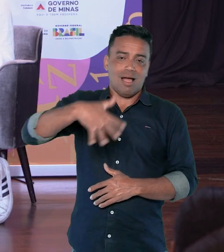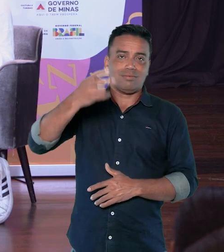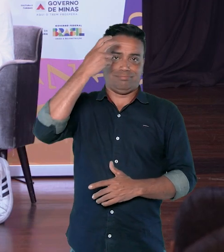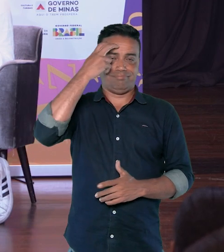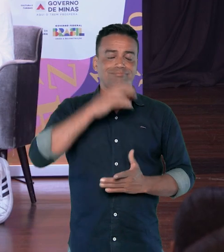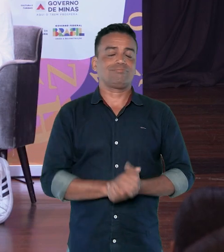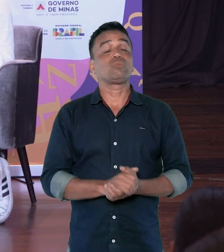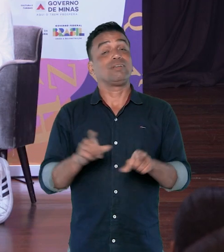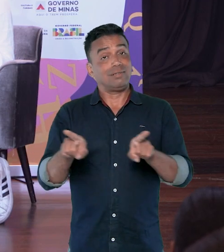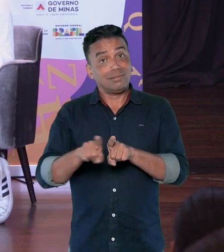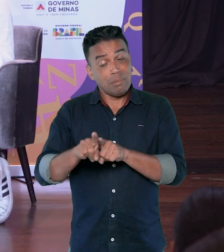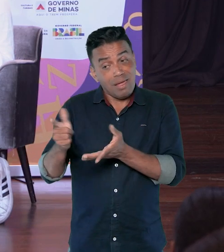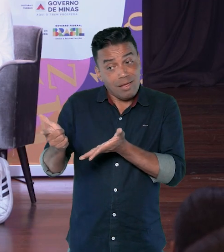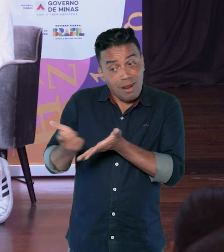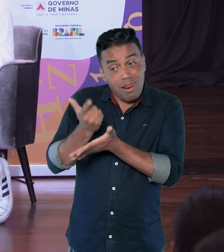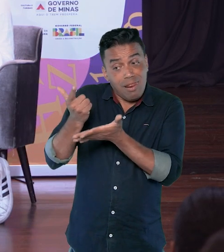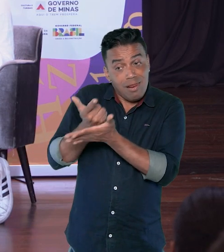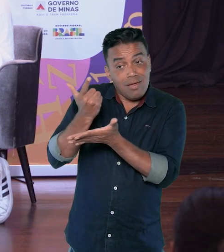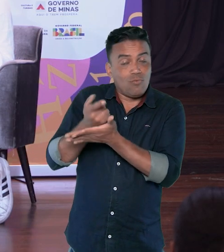E também é um livro